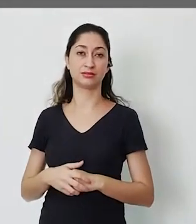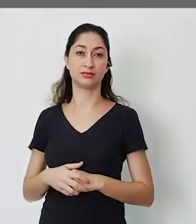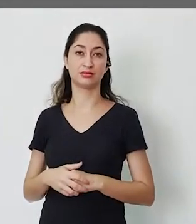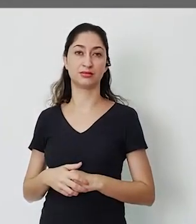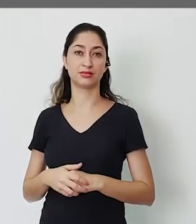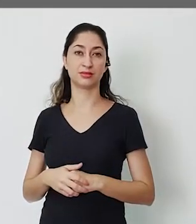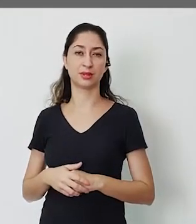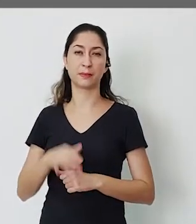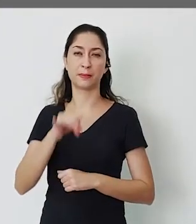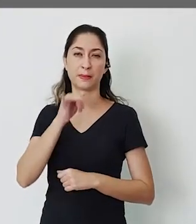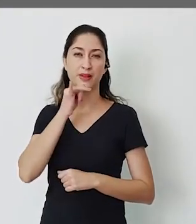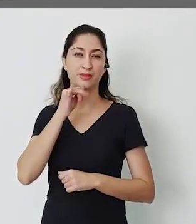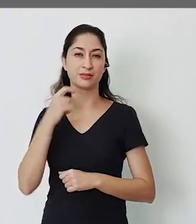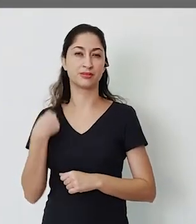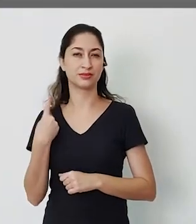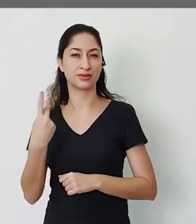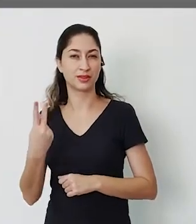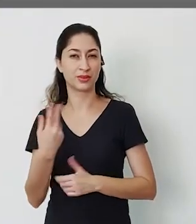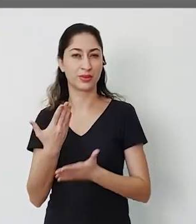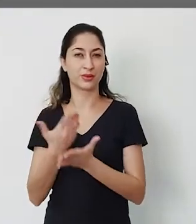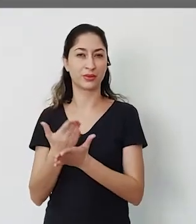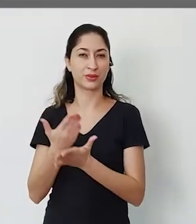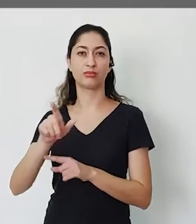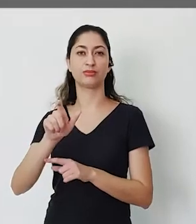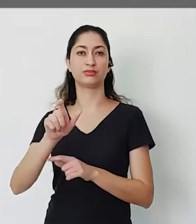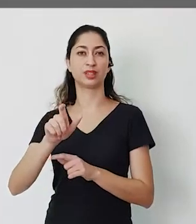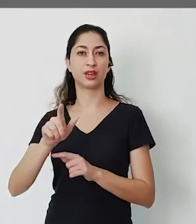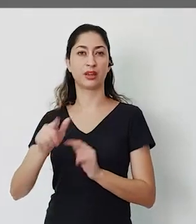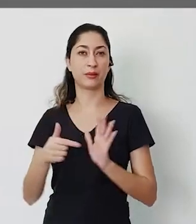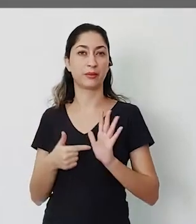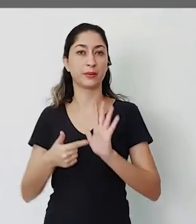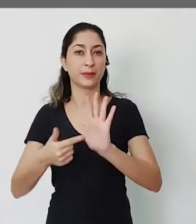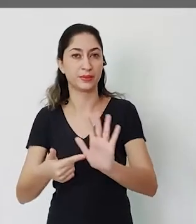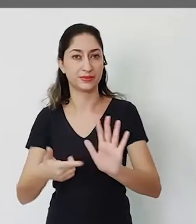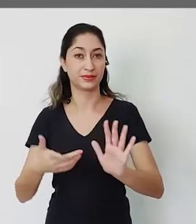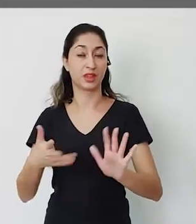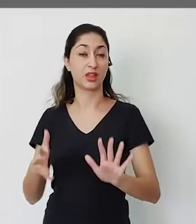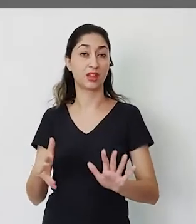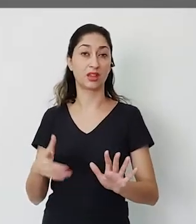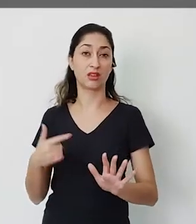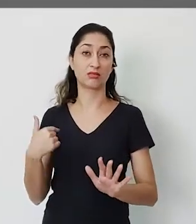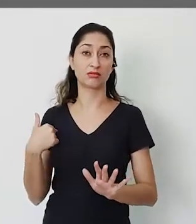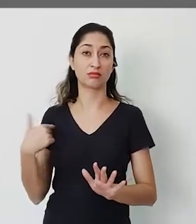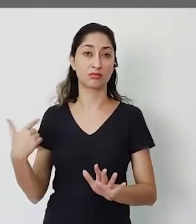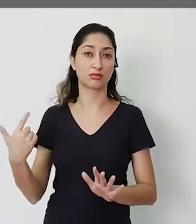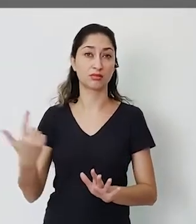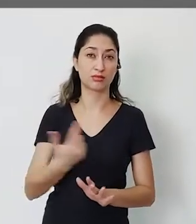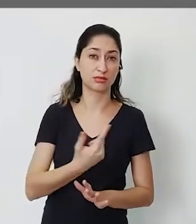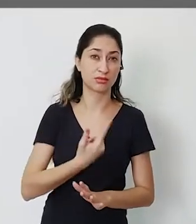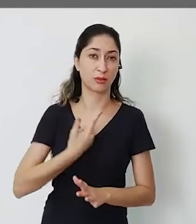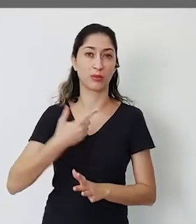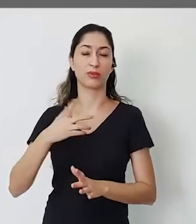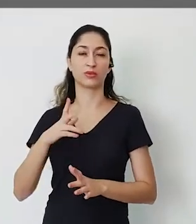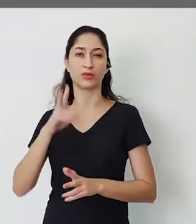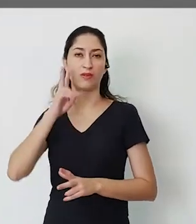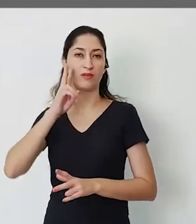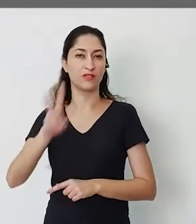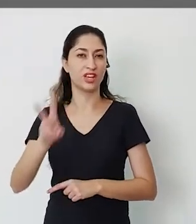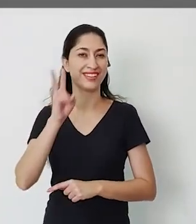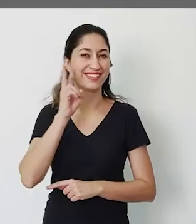isso, de levar isso para o nosso coletivo, assim, né? Independente de qual fosse uma banda, um movimento,